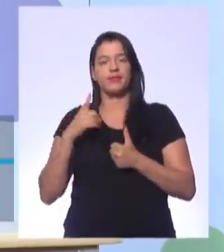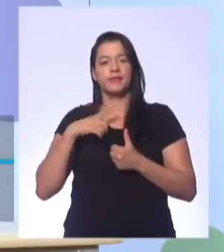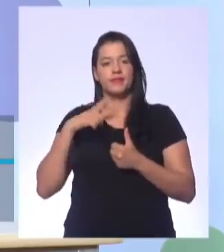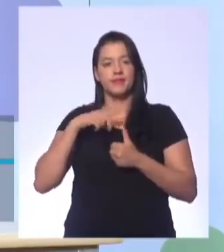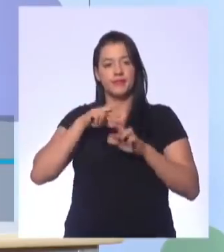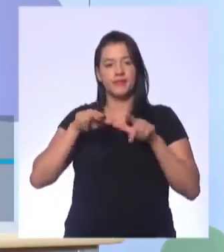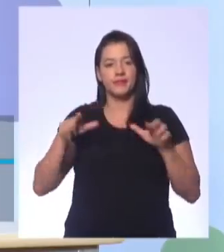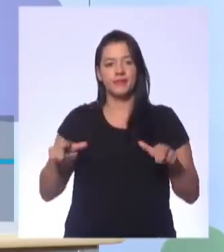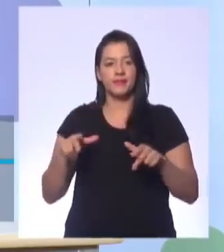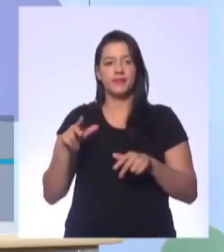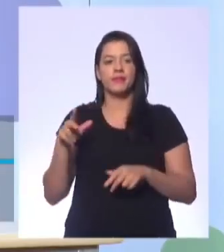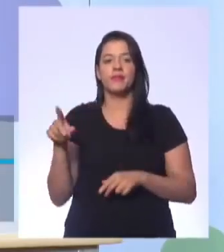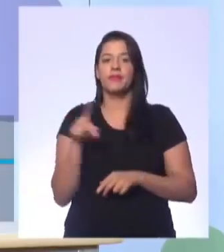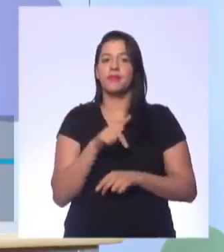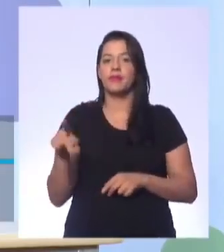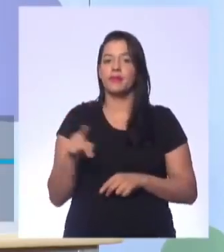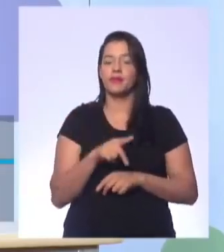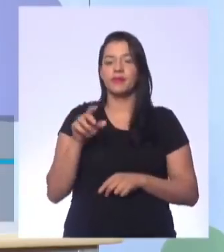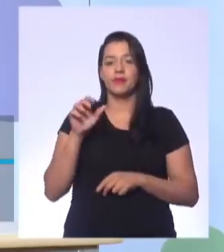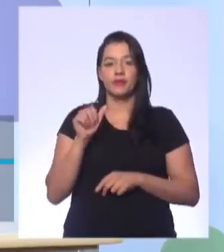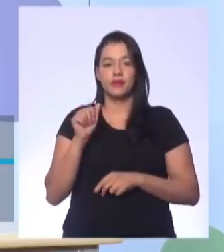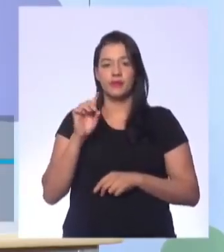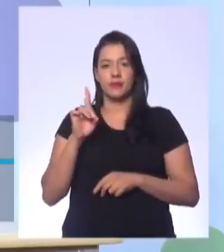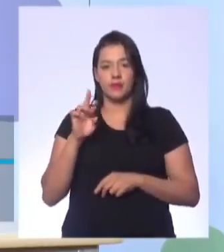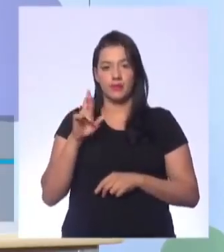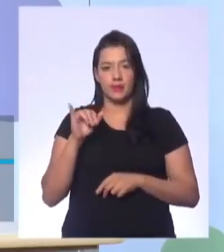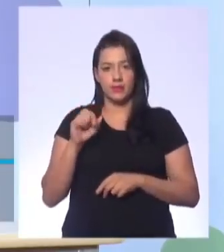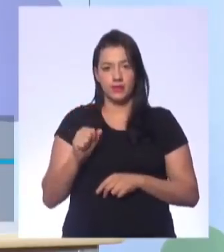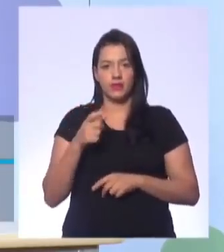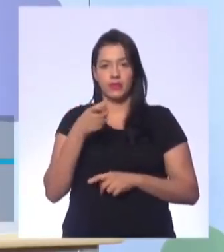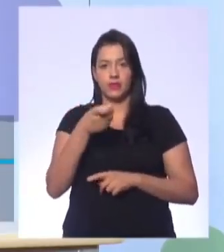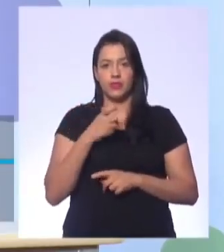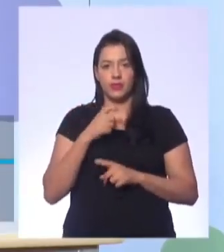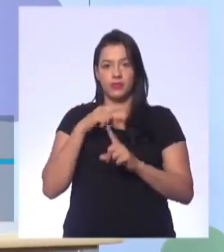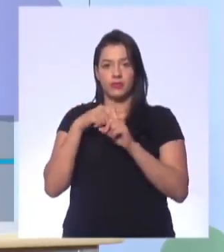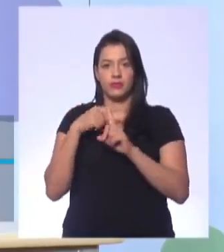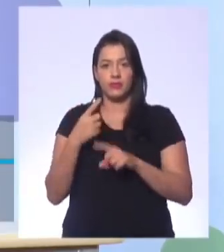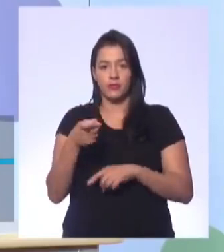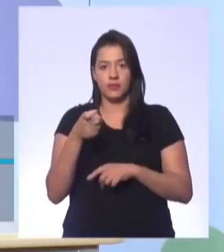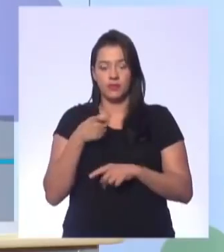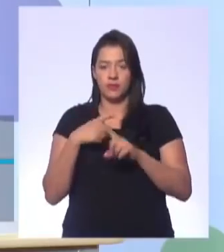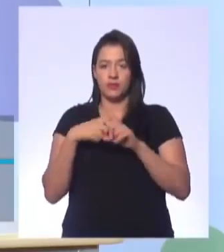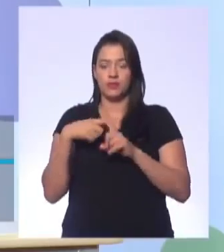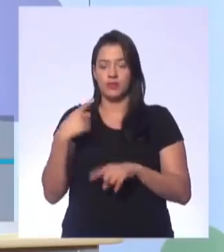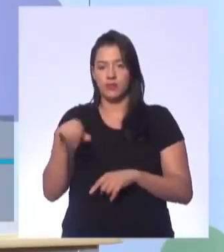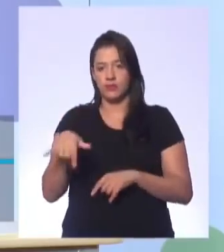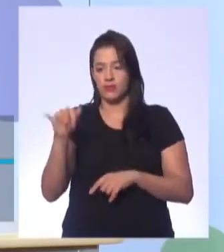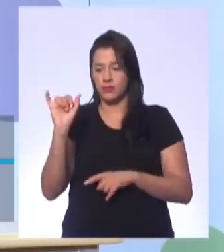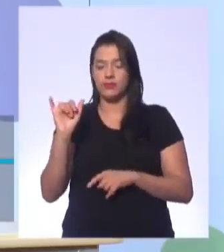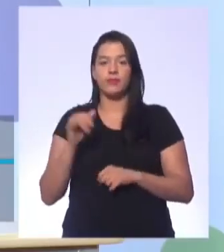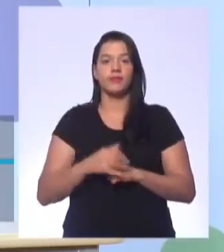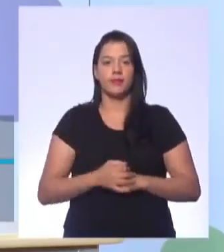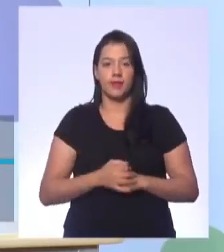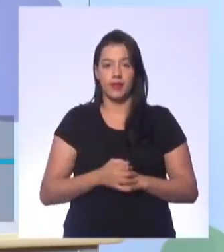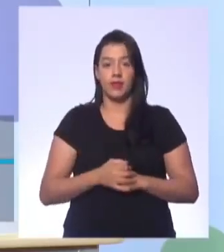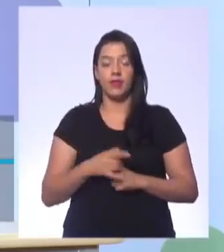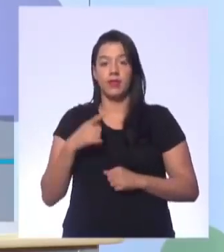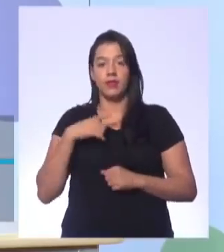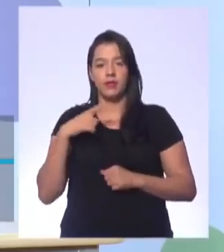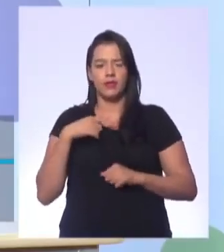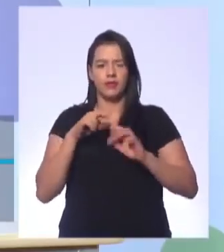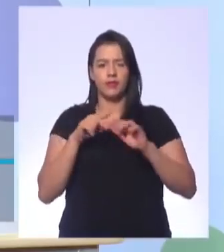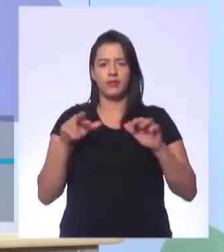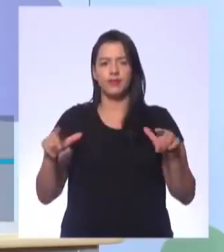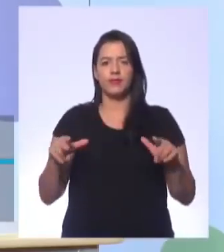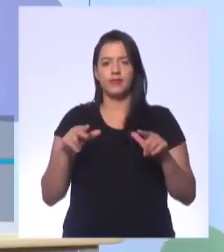Andreia tá foi no feijão com arroz o clássico x + x + y + mais limpos sons tá temos eles